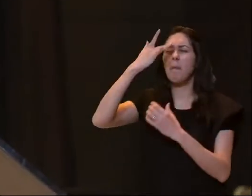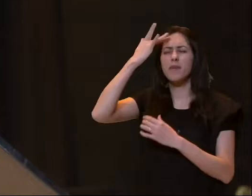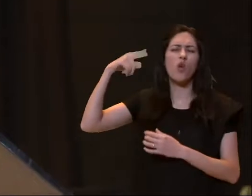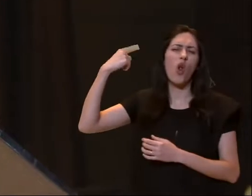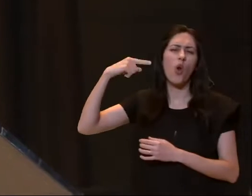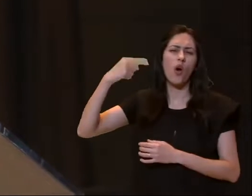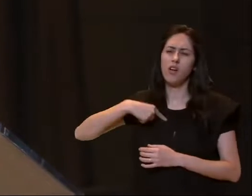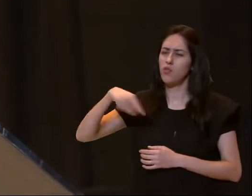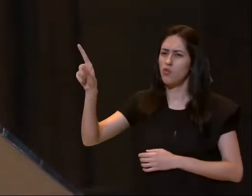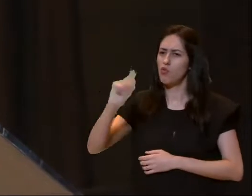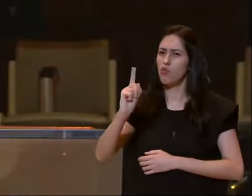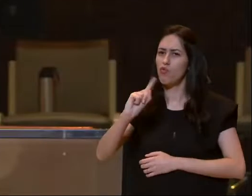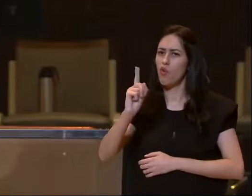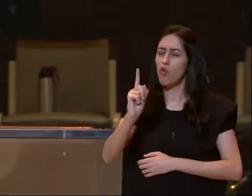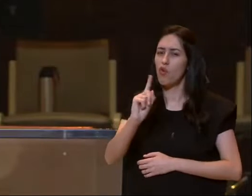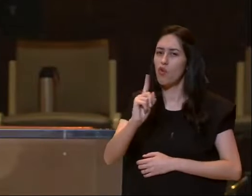vou.